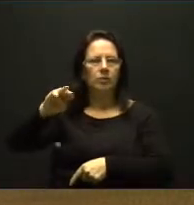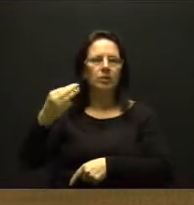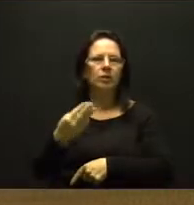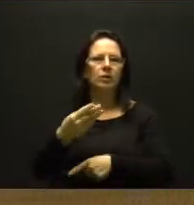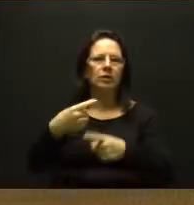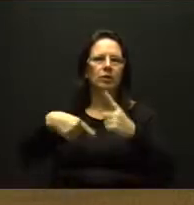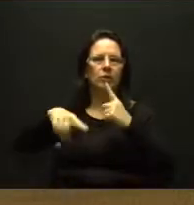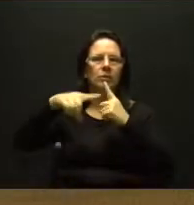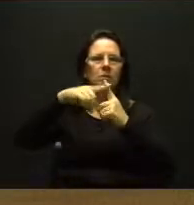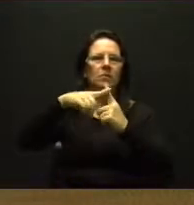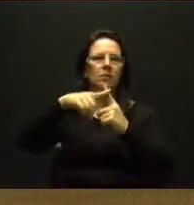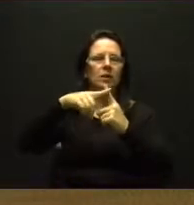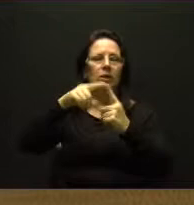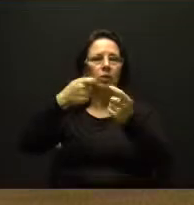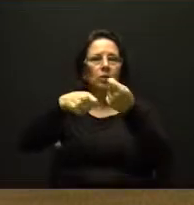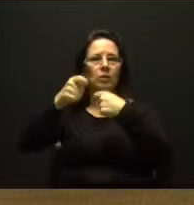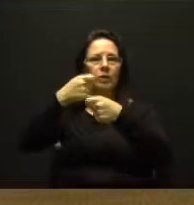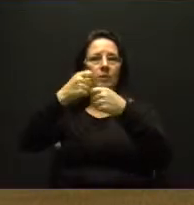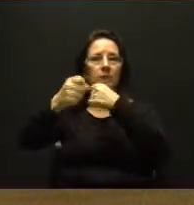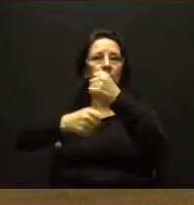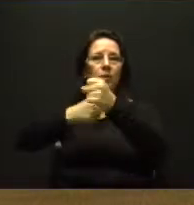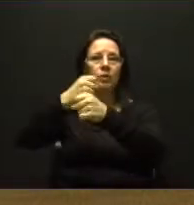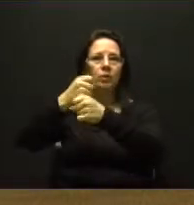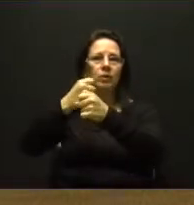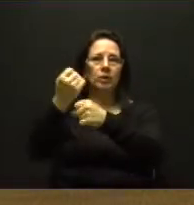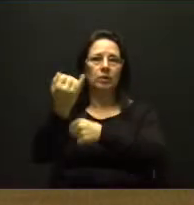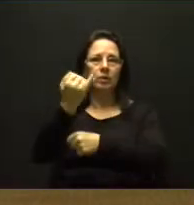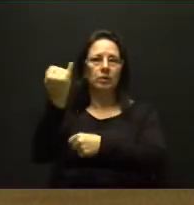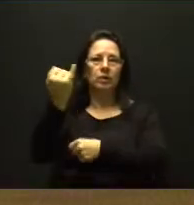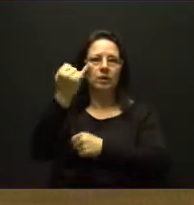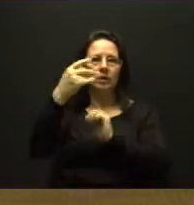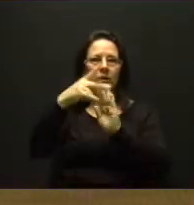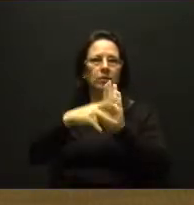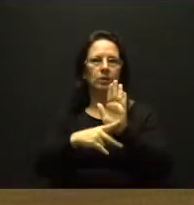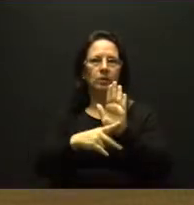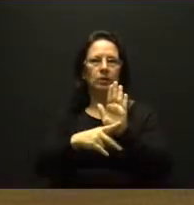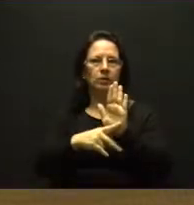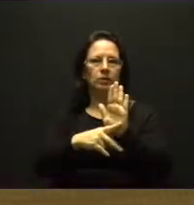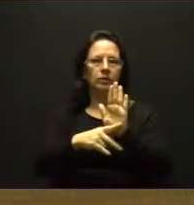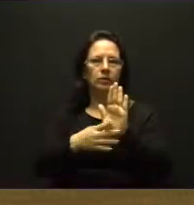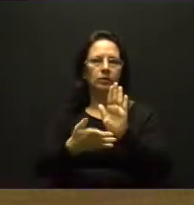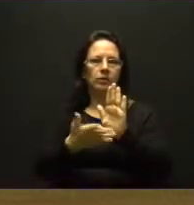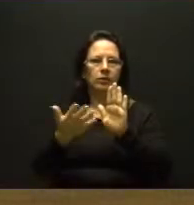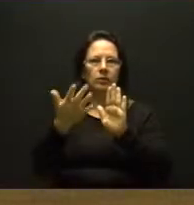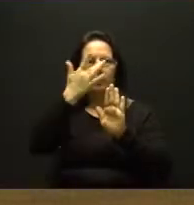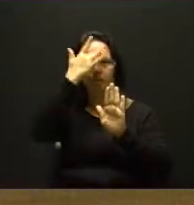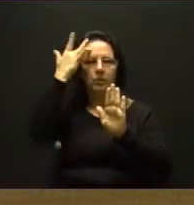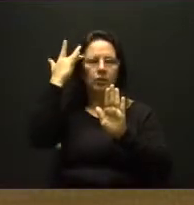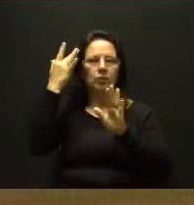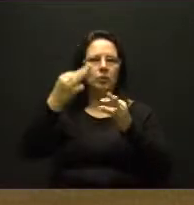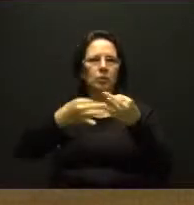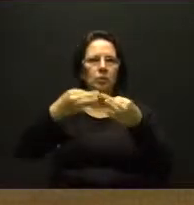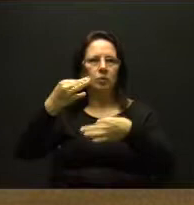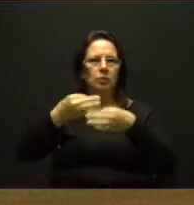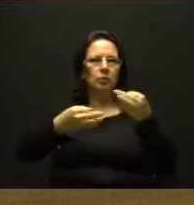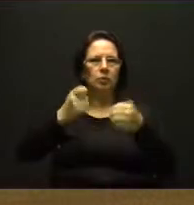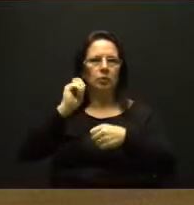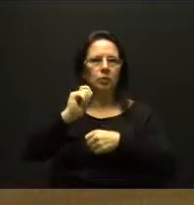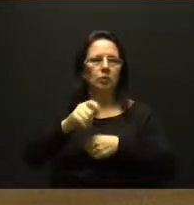anual olha importância desse projeto pessoas jurídicas e pessoas físicas